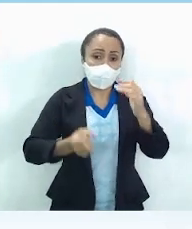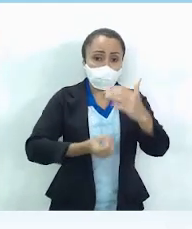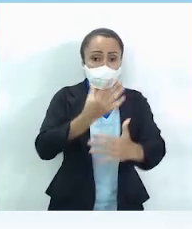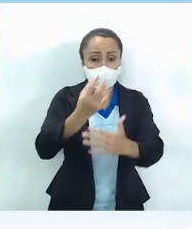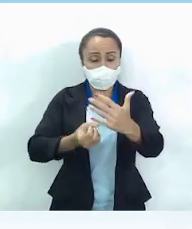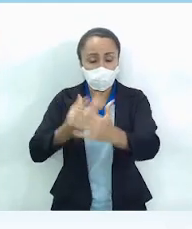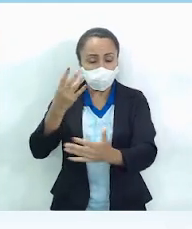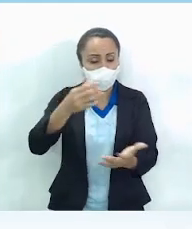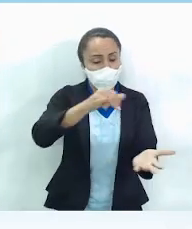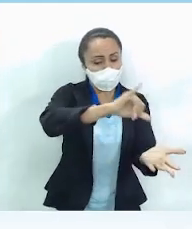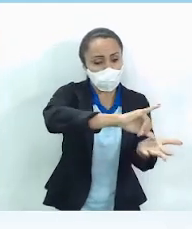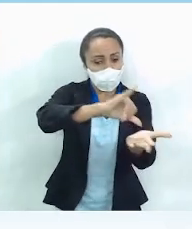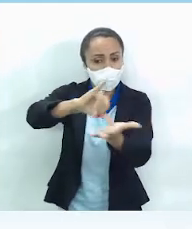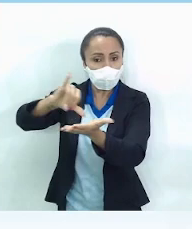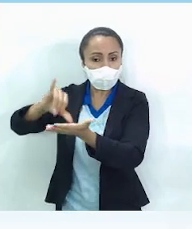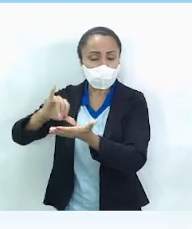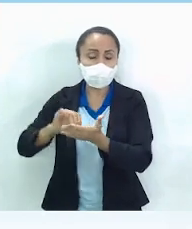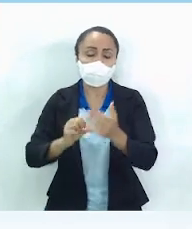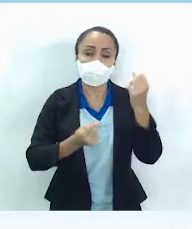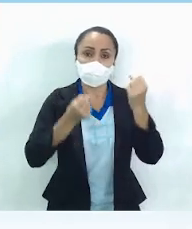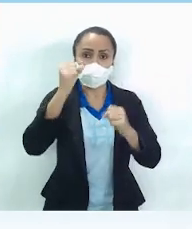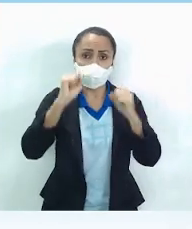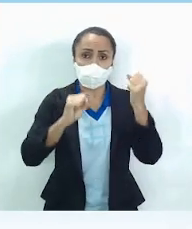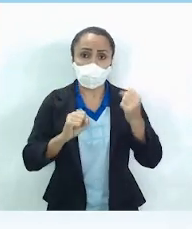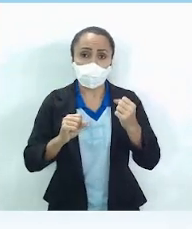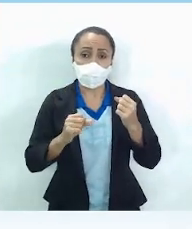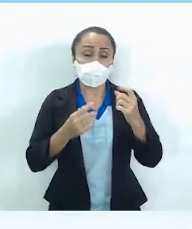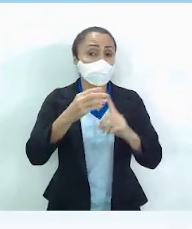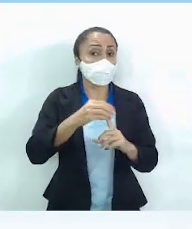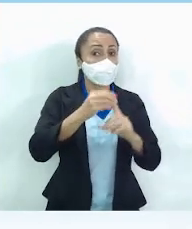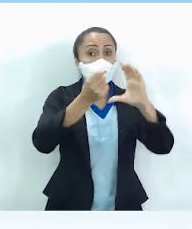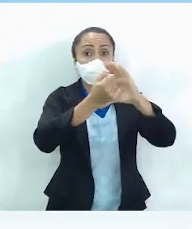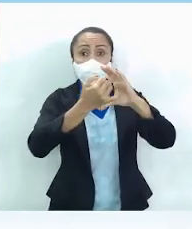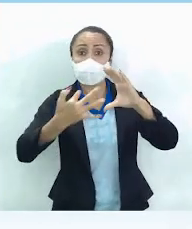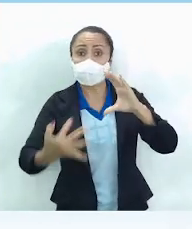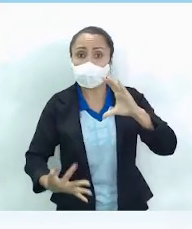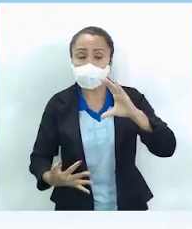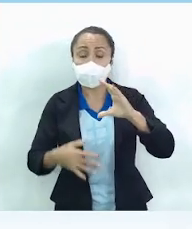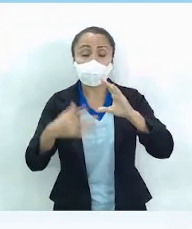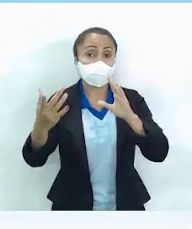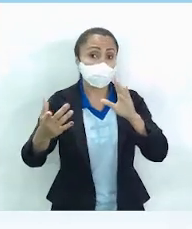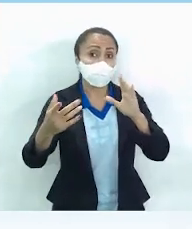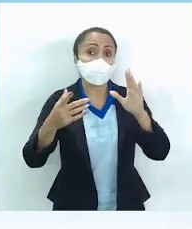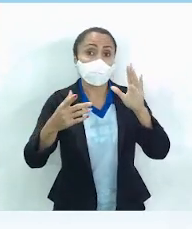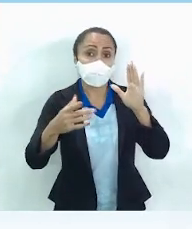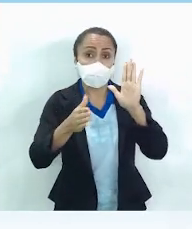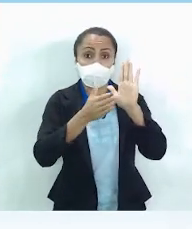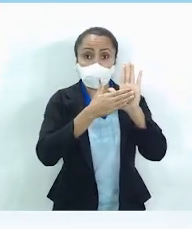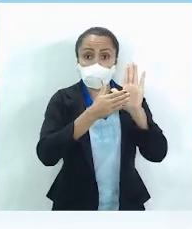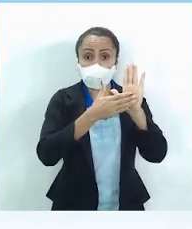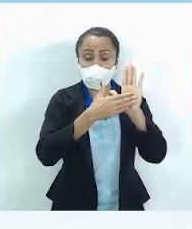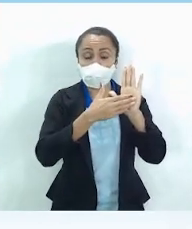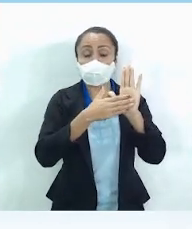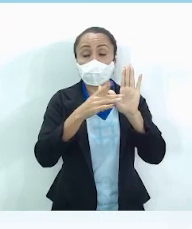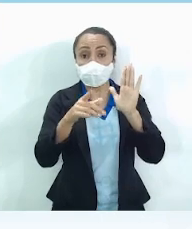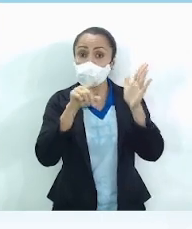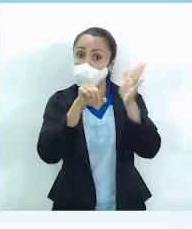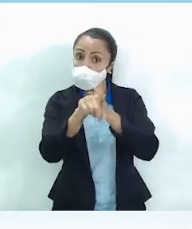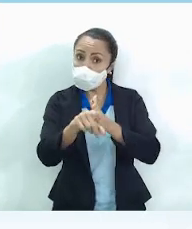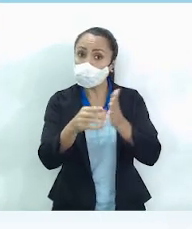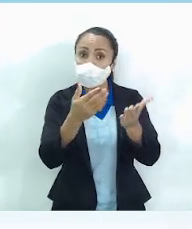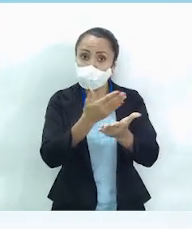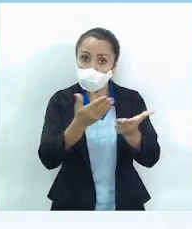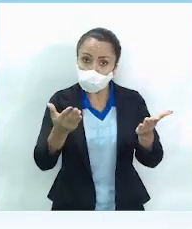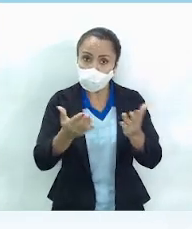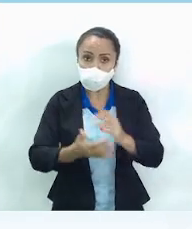mundo? Quais são as principais características? Esta é a questão proposta pelo enunciado da